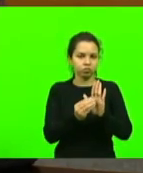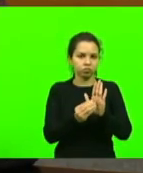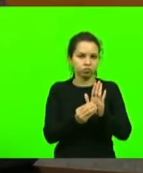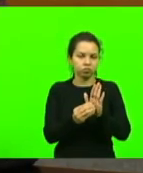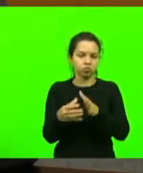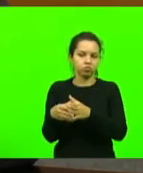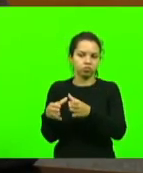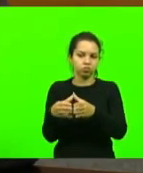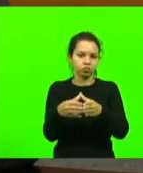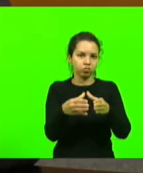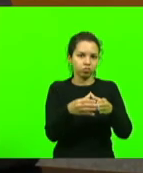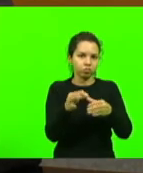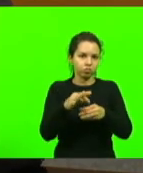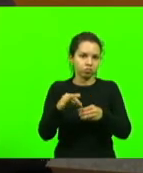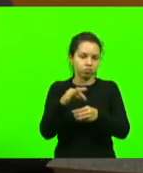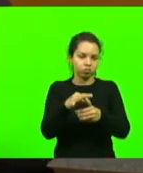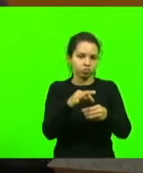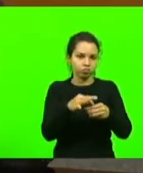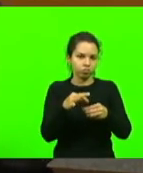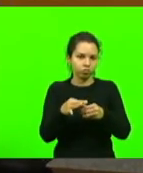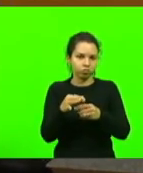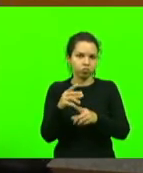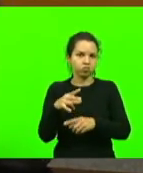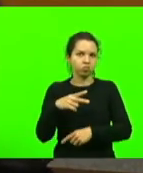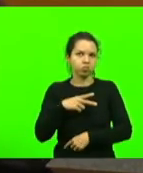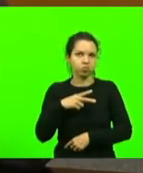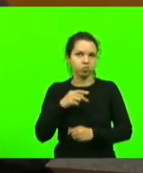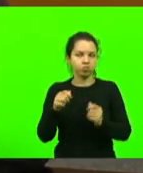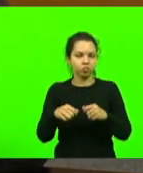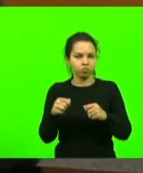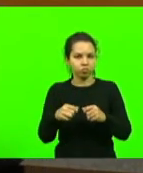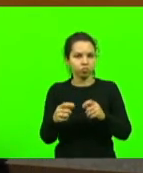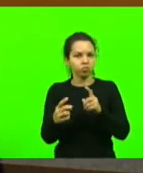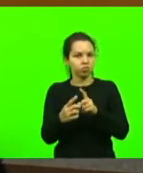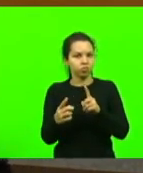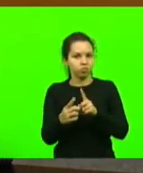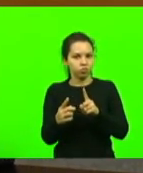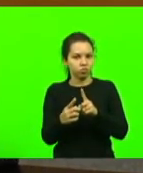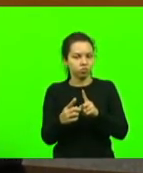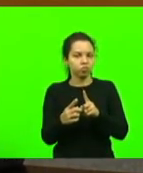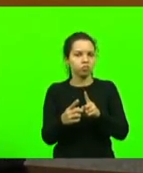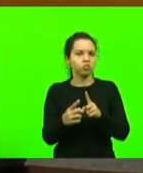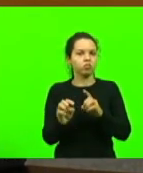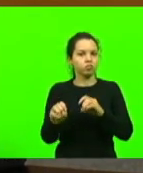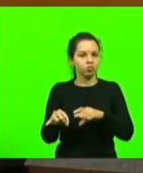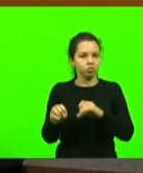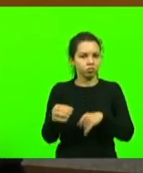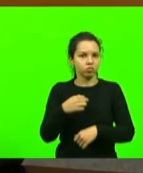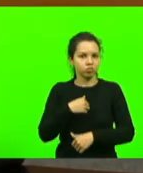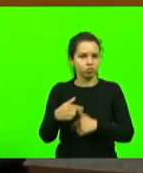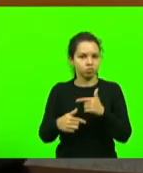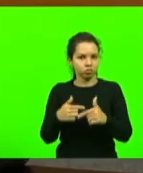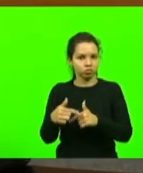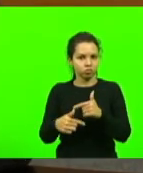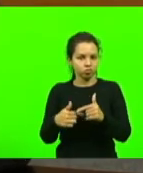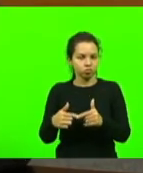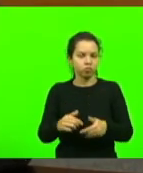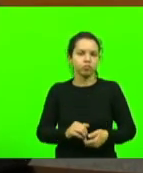que pudesse fazer prestação de serviço inclusive da educação que é o setor da palavra trabalho viu tá bom